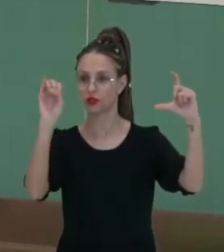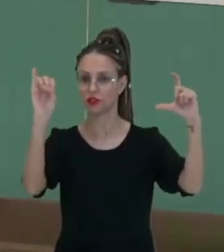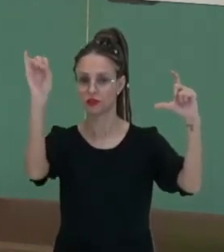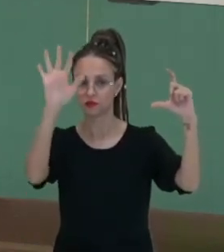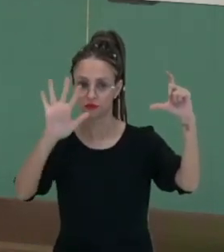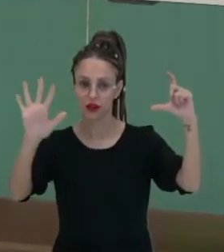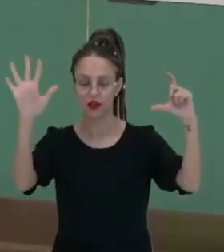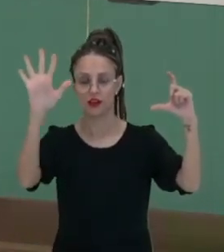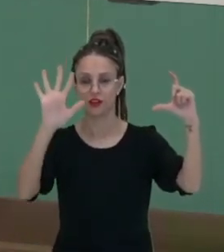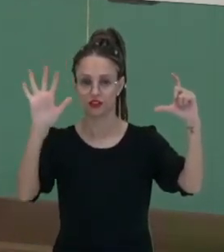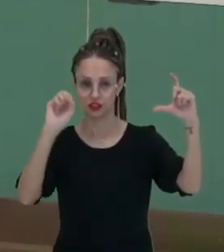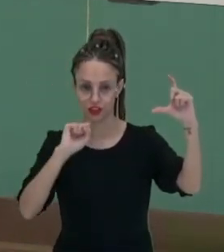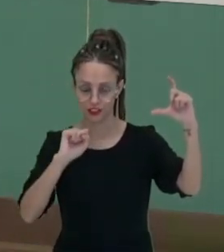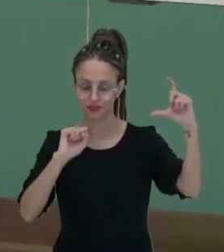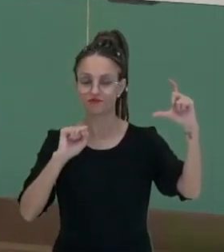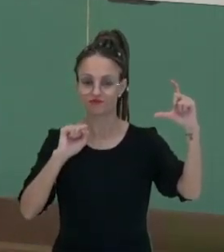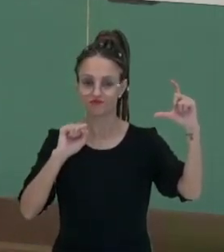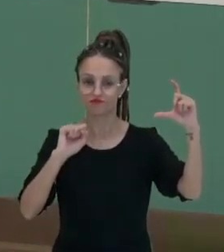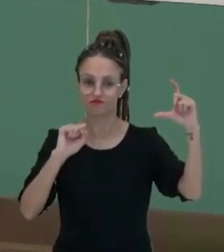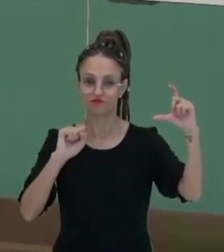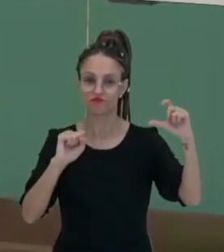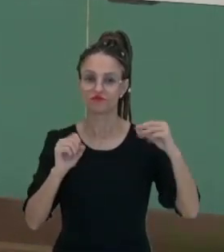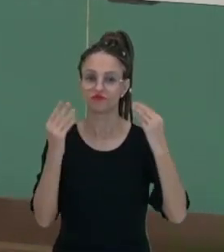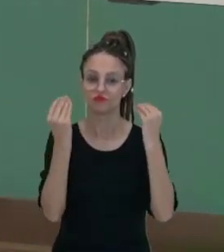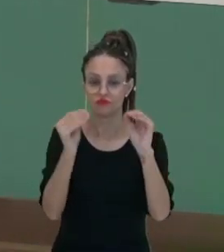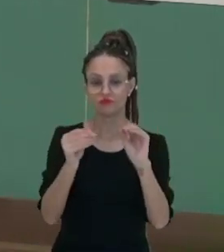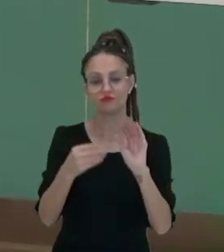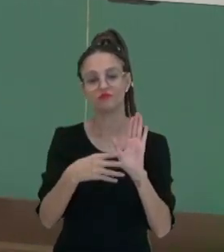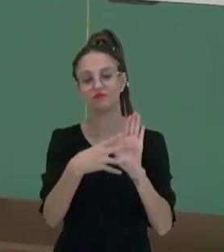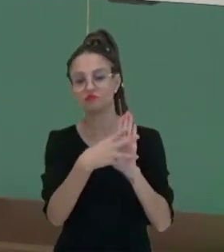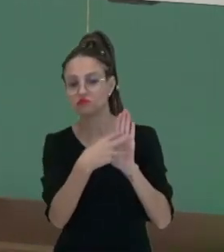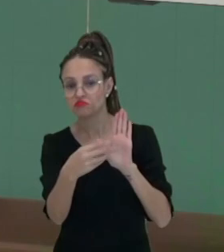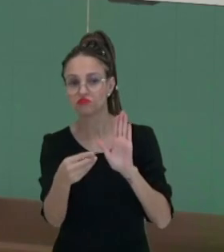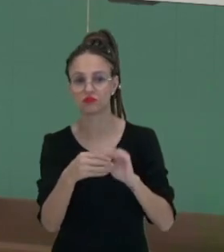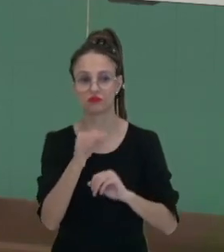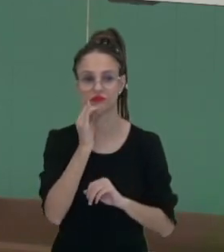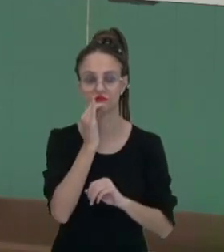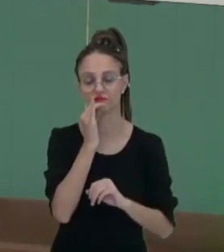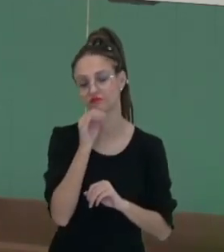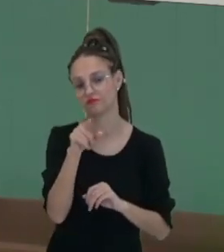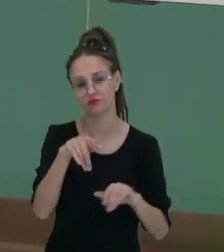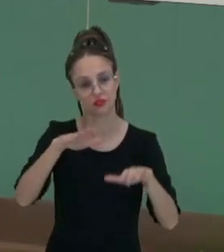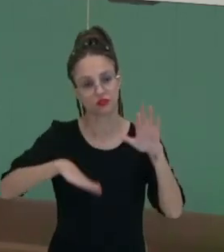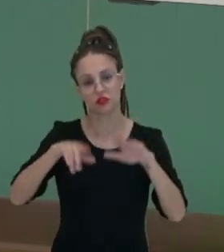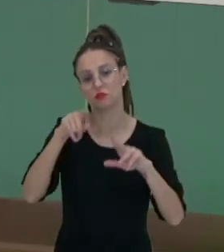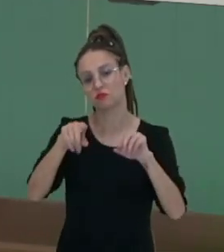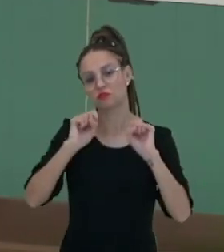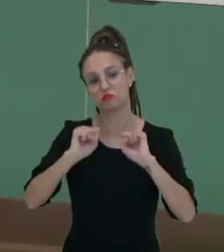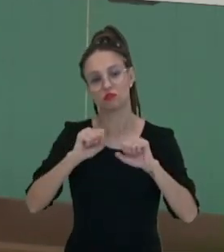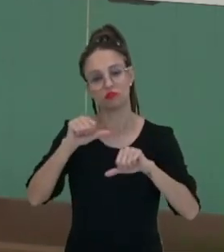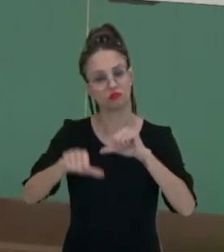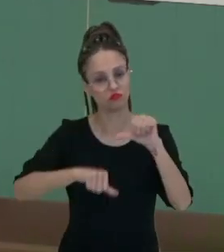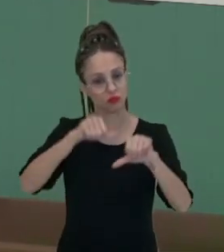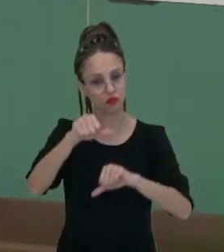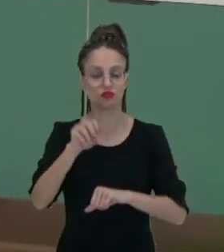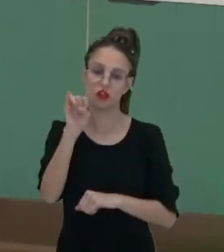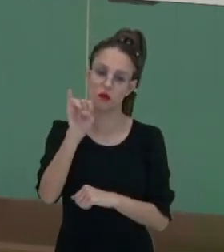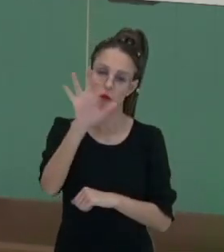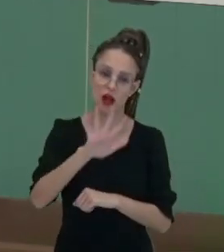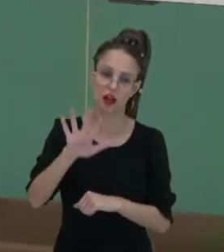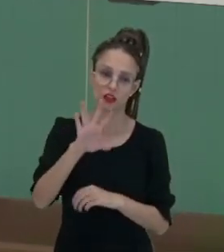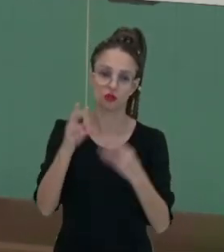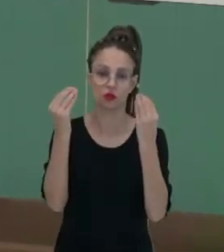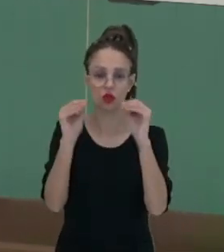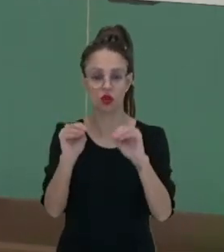4 versos, num determinado template, por exemplo. Às vezes você pode até modificar a imagem